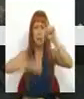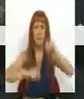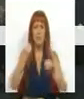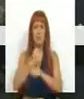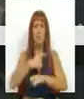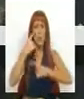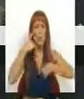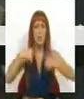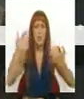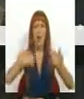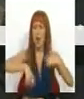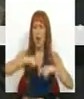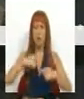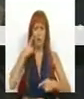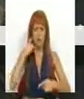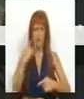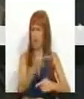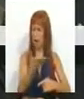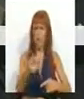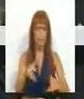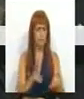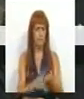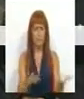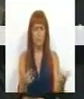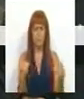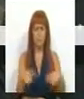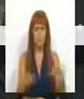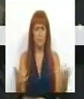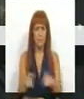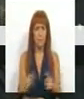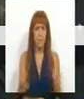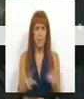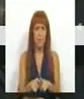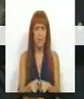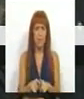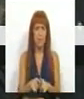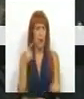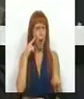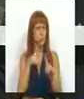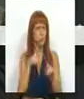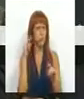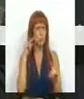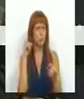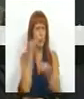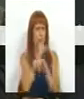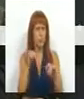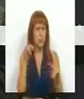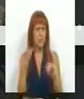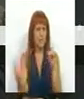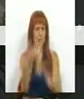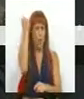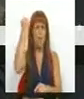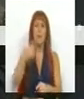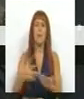do Emprego Público, onde nós verificamos que esta realidade é praticamente inalcançável.